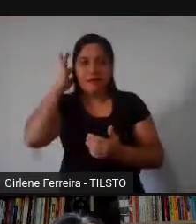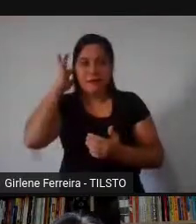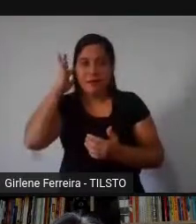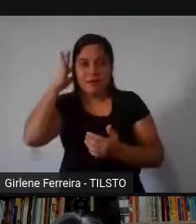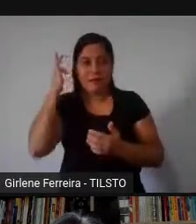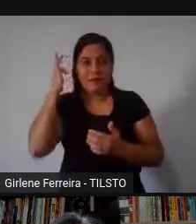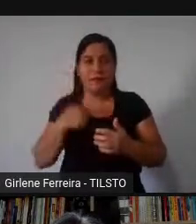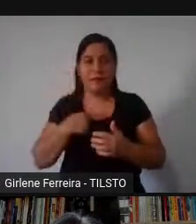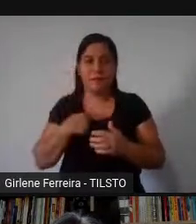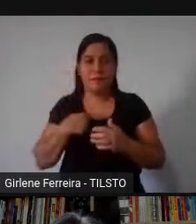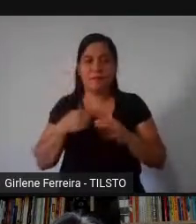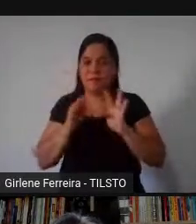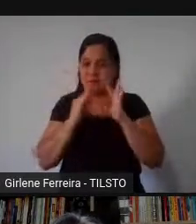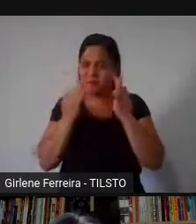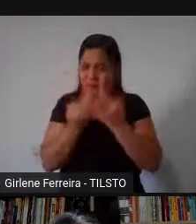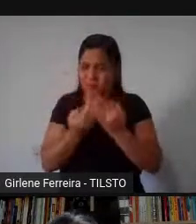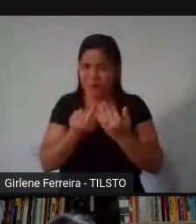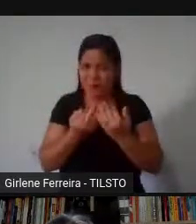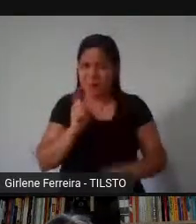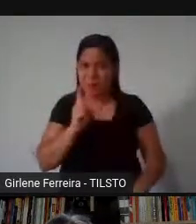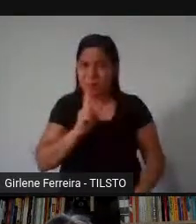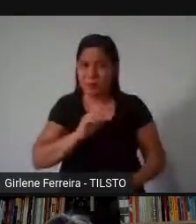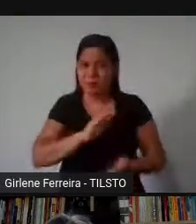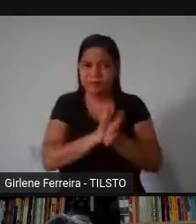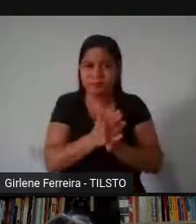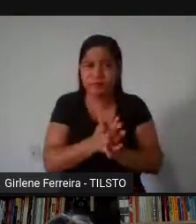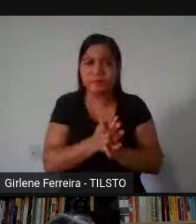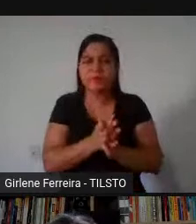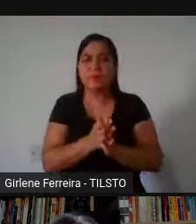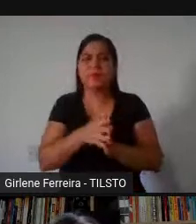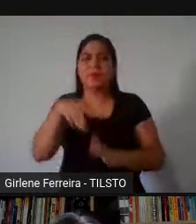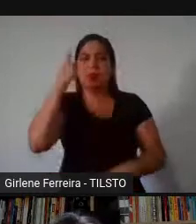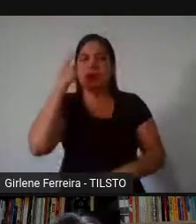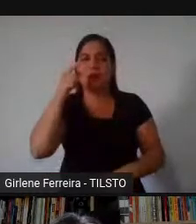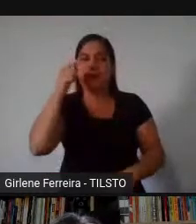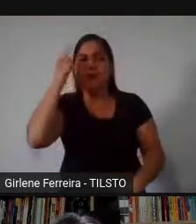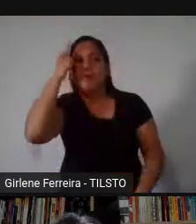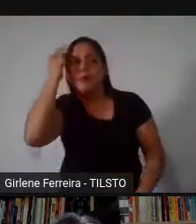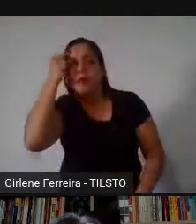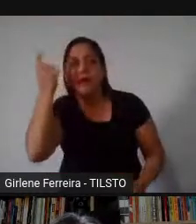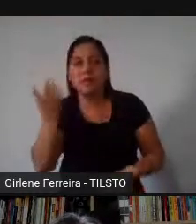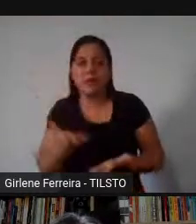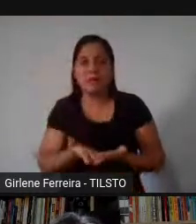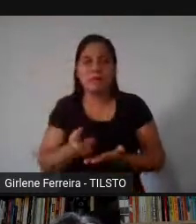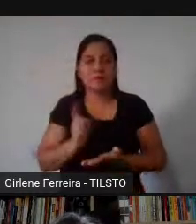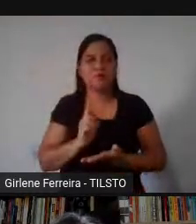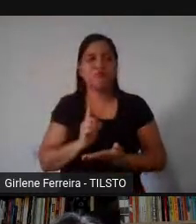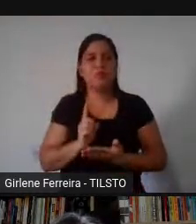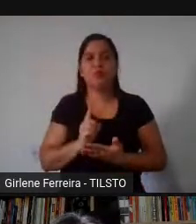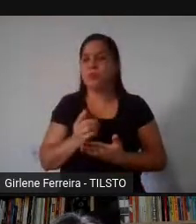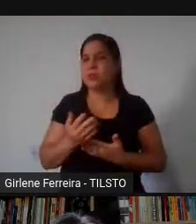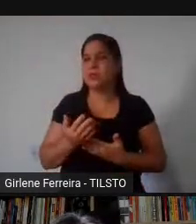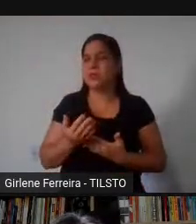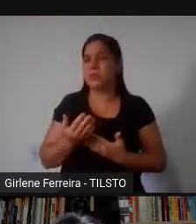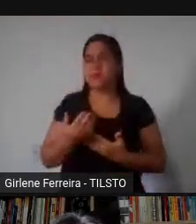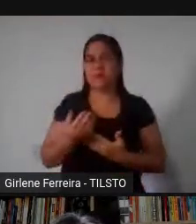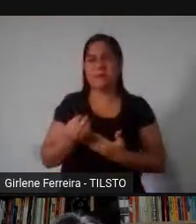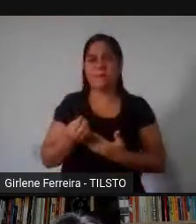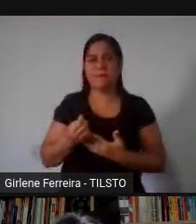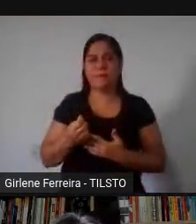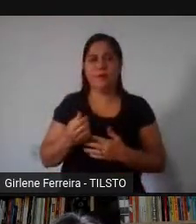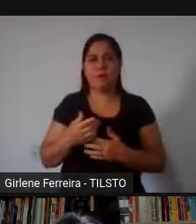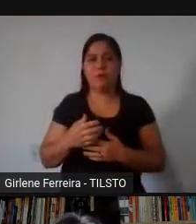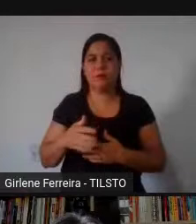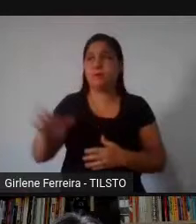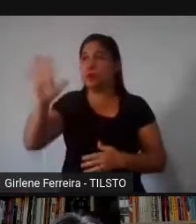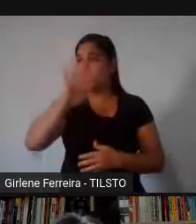ter feito essa discriminação, pelo menos em termos de carreira acadêmica, não, que não era algo geral, né? Que era